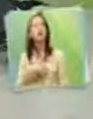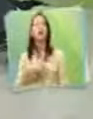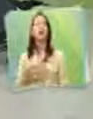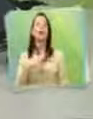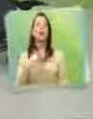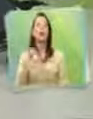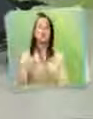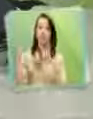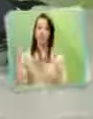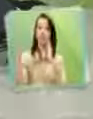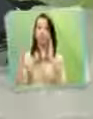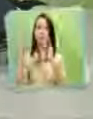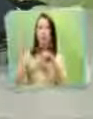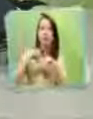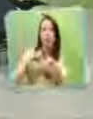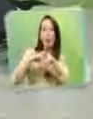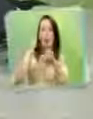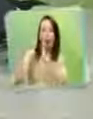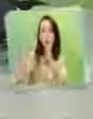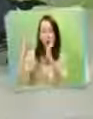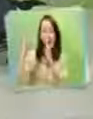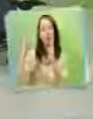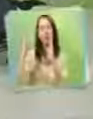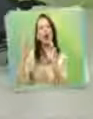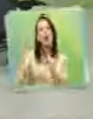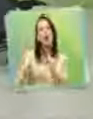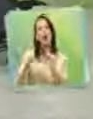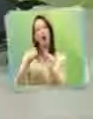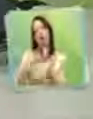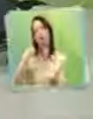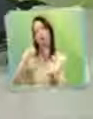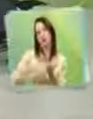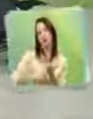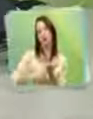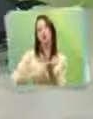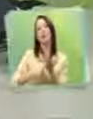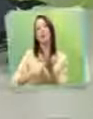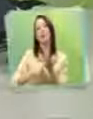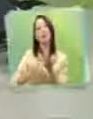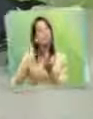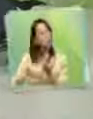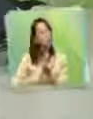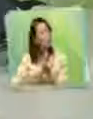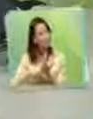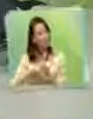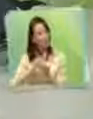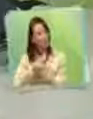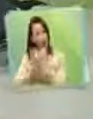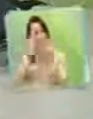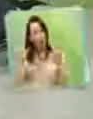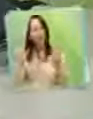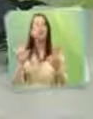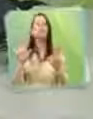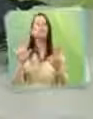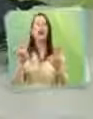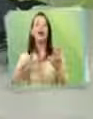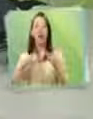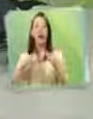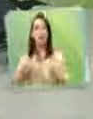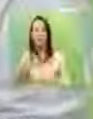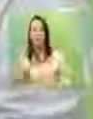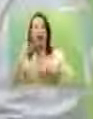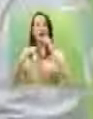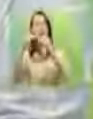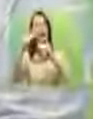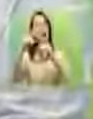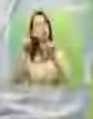tem momentos que a gente pode estabelecer, né, com muita clareza, de avanços e